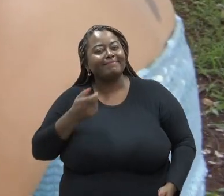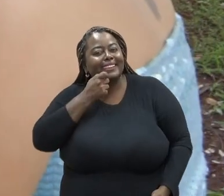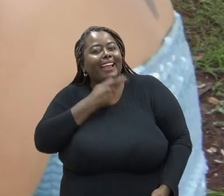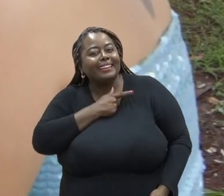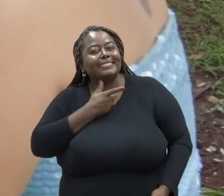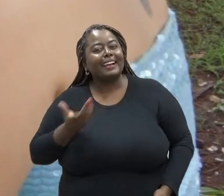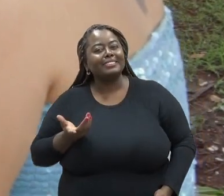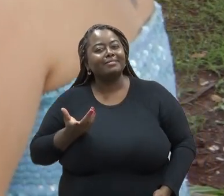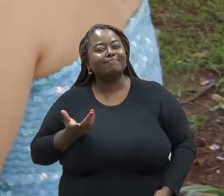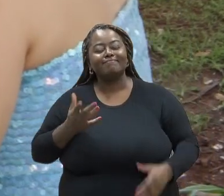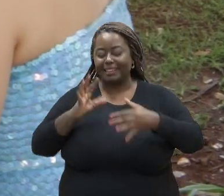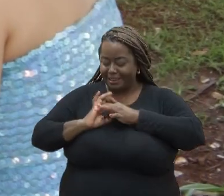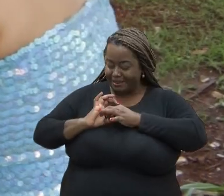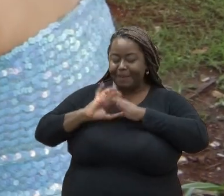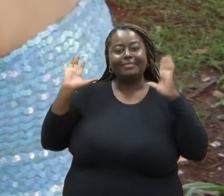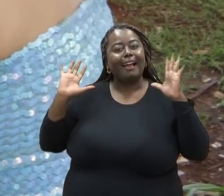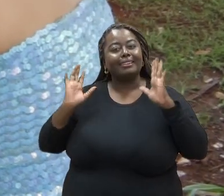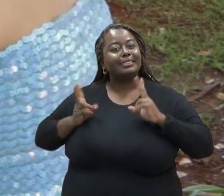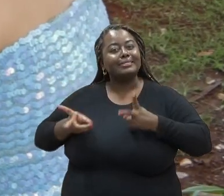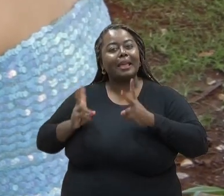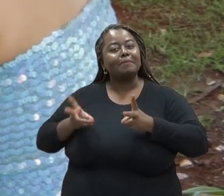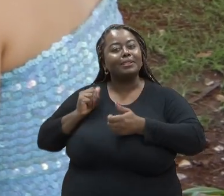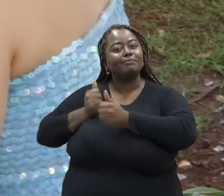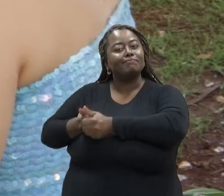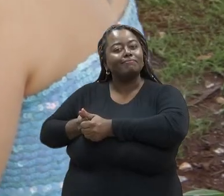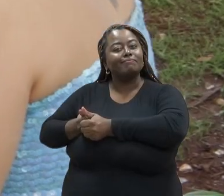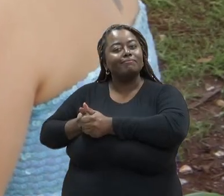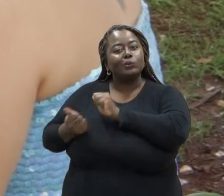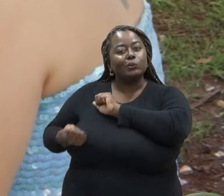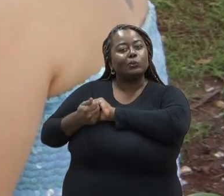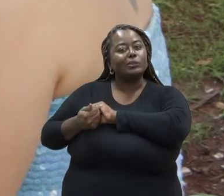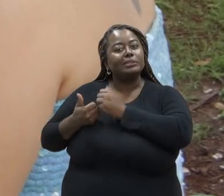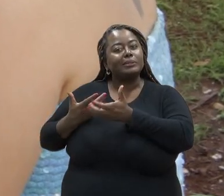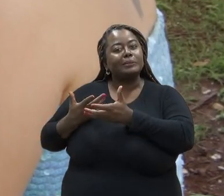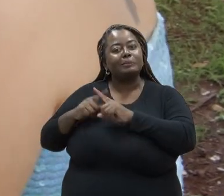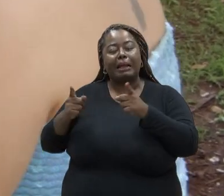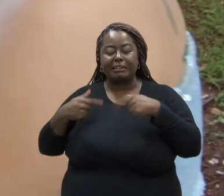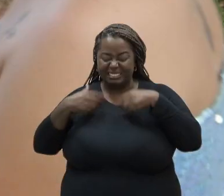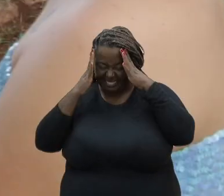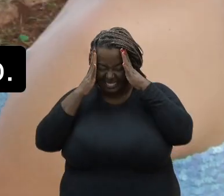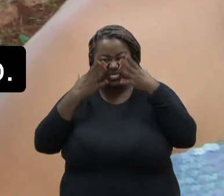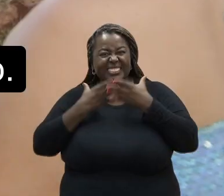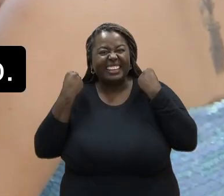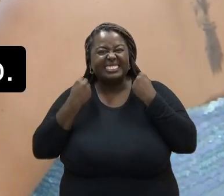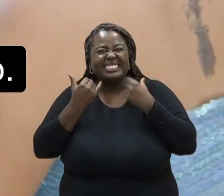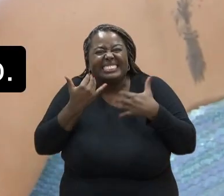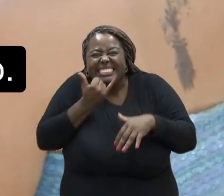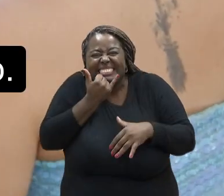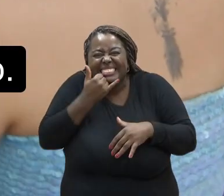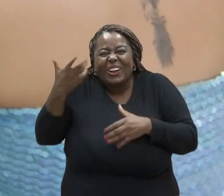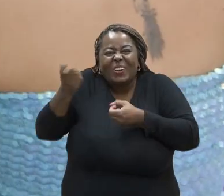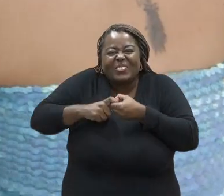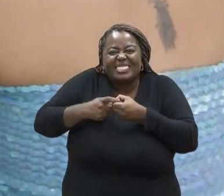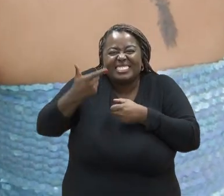É engraçado como a liberdade sempre esteve perto. E eu esqueci a fala, desculpa, vai ter que começar de